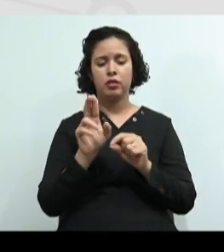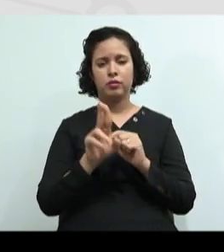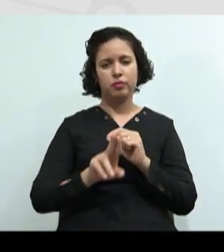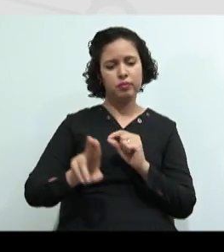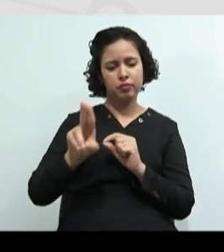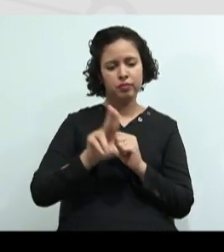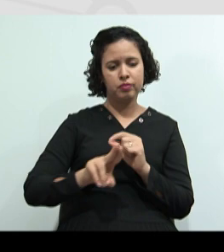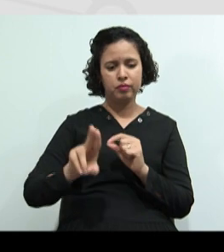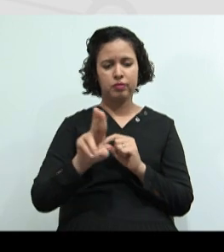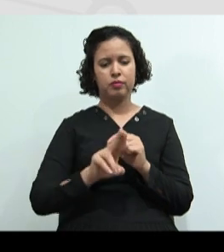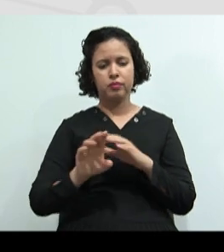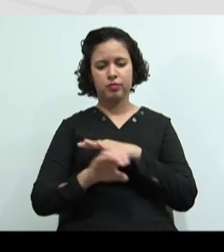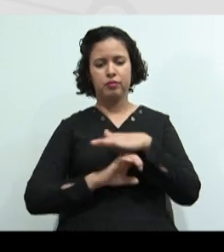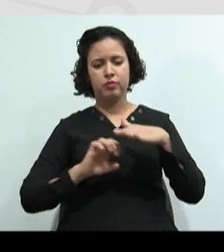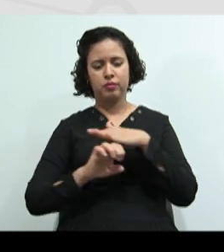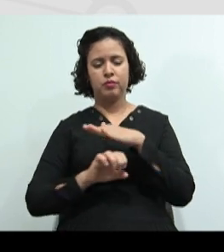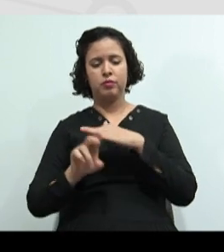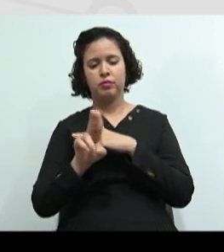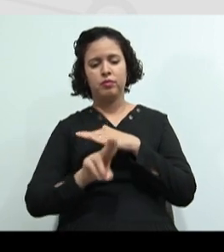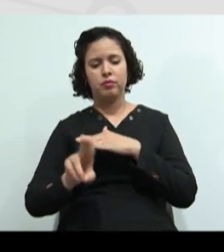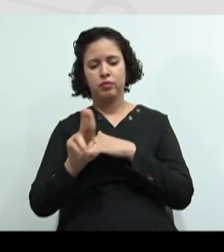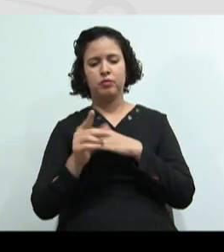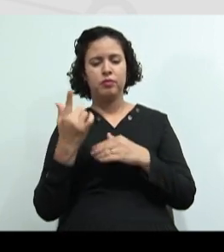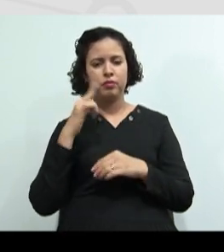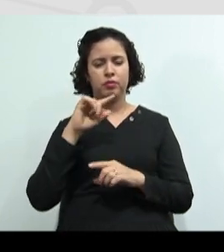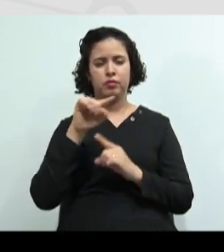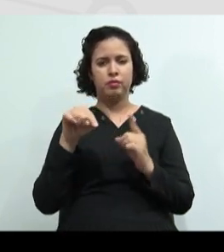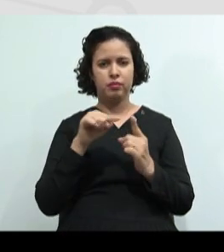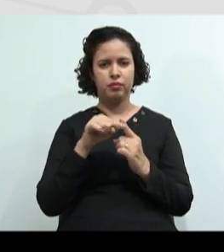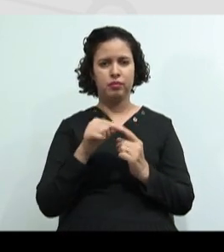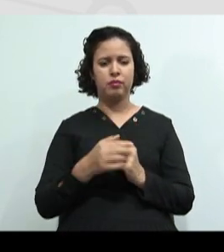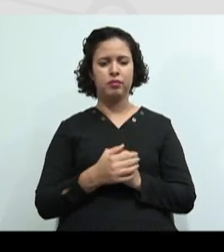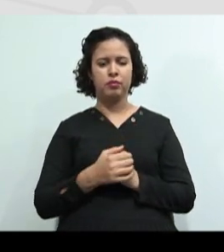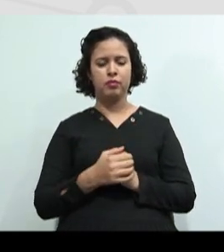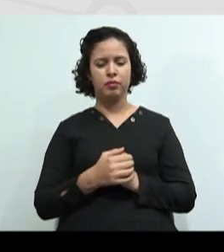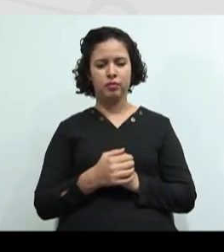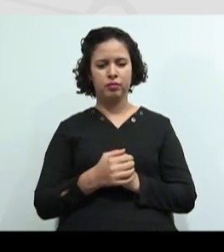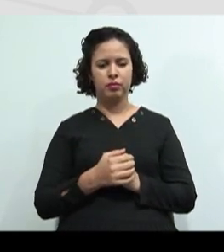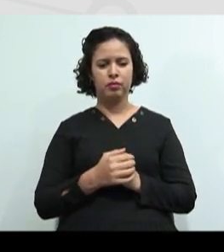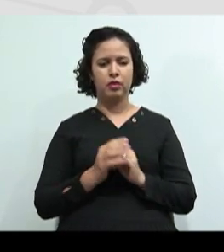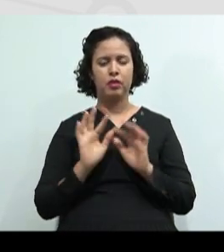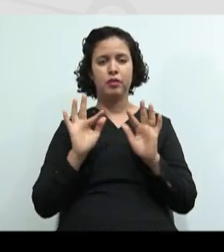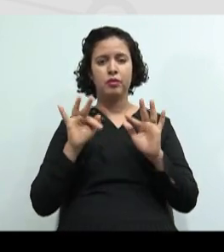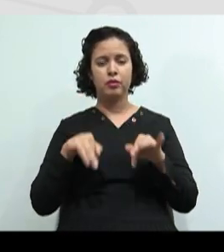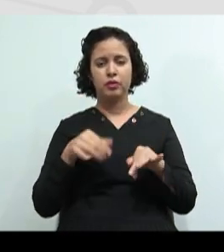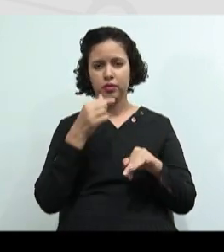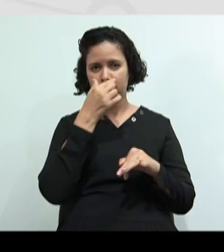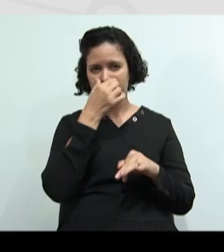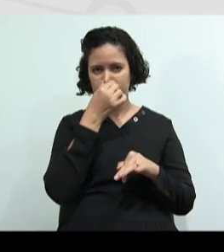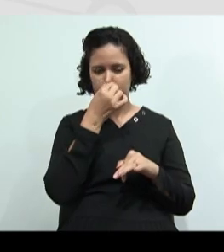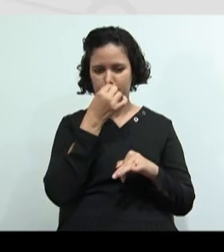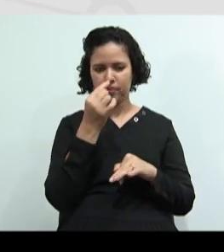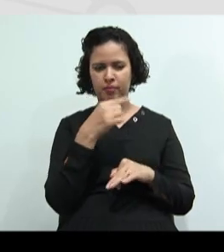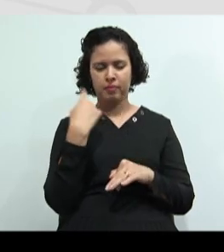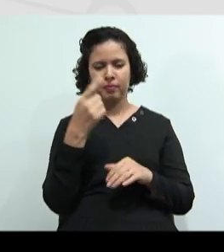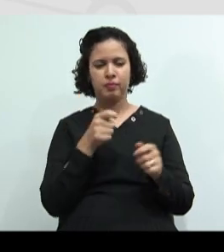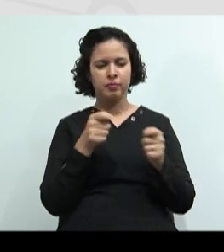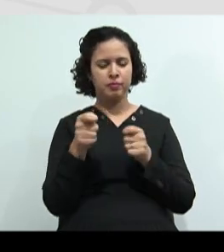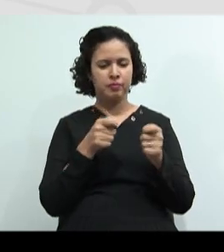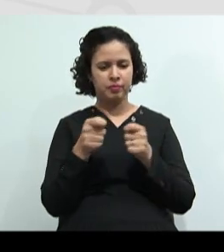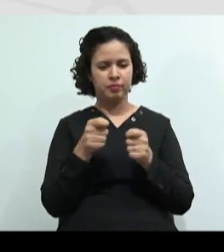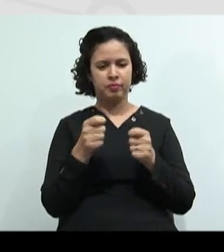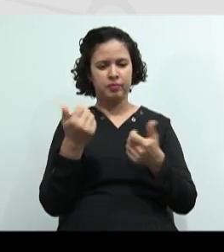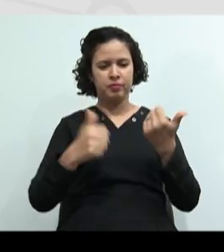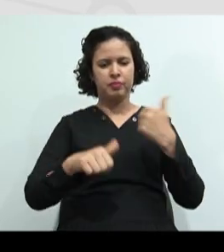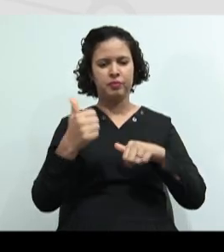organizações precisam se apoiar para buscar objetivos e, enfim, o controle e avaliação são os métodos,